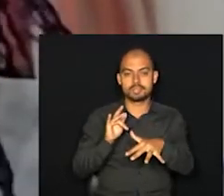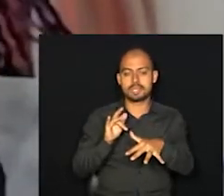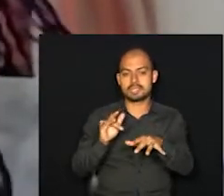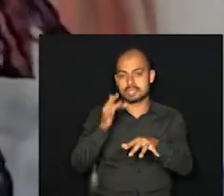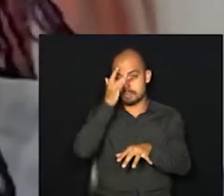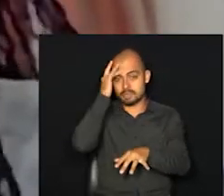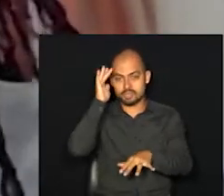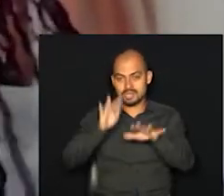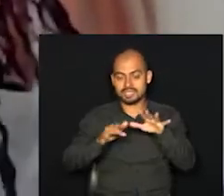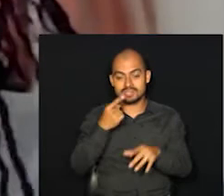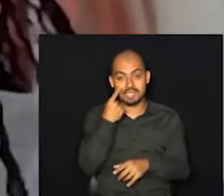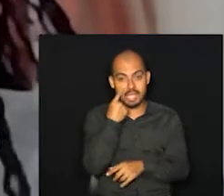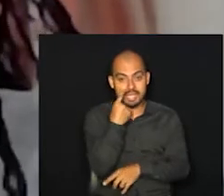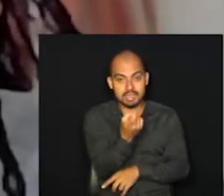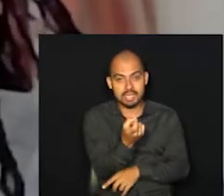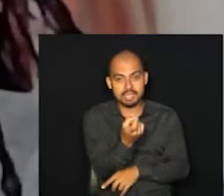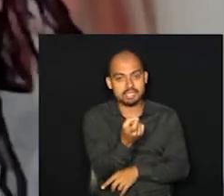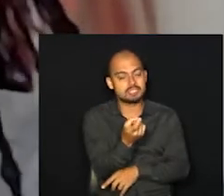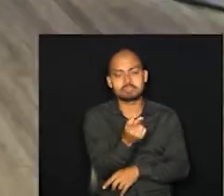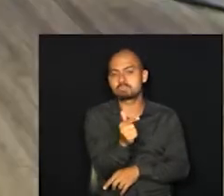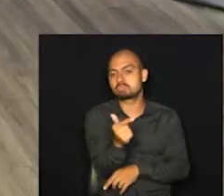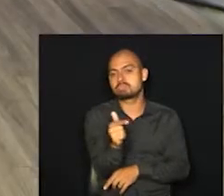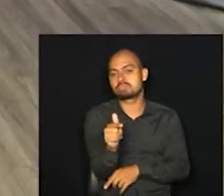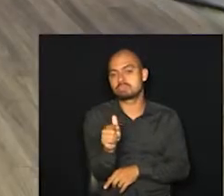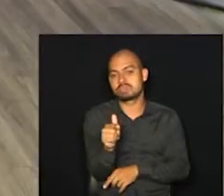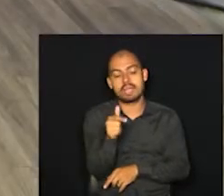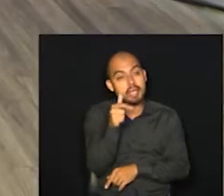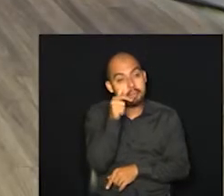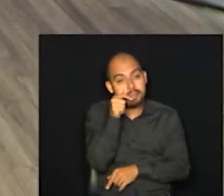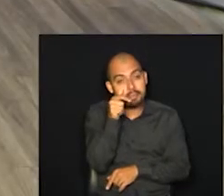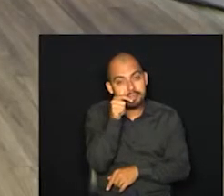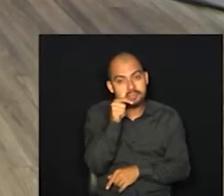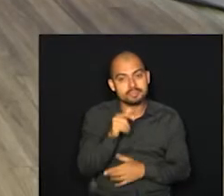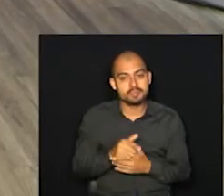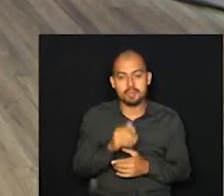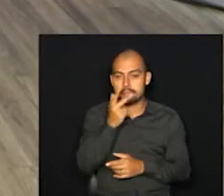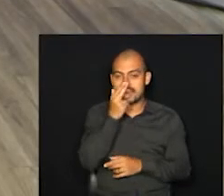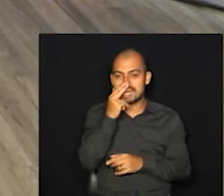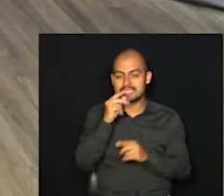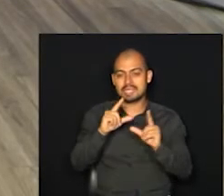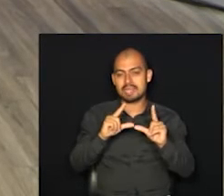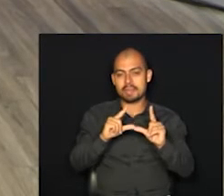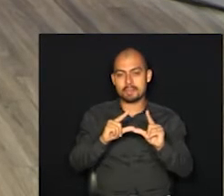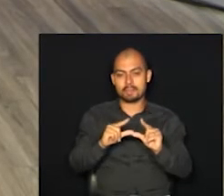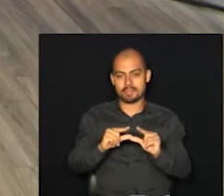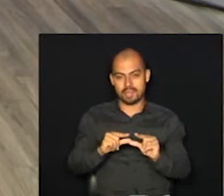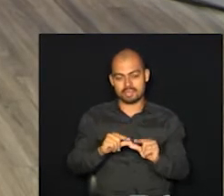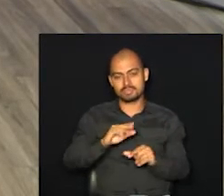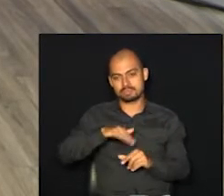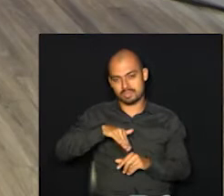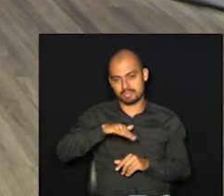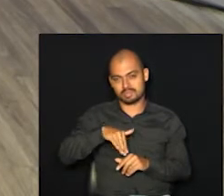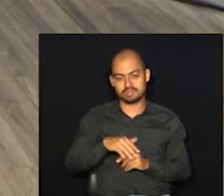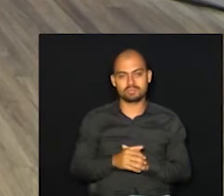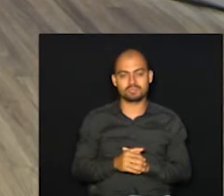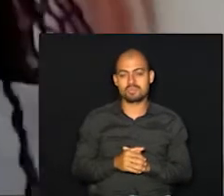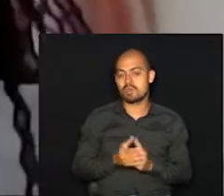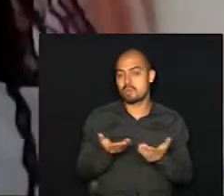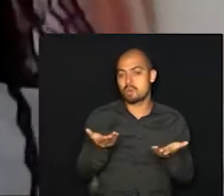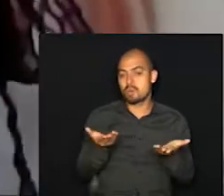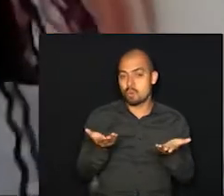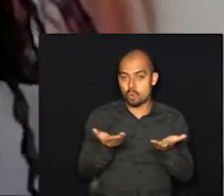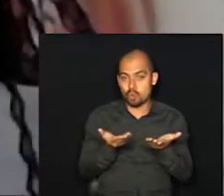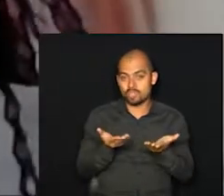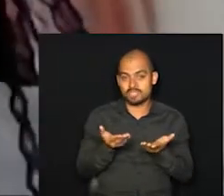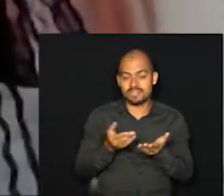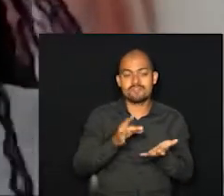interessar pelo assunto. Quer minimizar, então, eu acho que essas, né? É, exatamente. Porque hoje em dia a gente não sabe o que é verdade e o que não é. Nós que